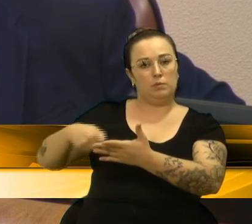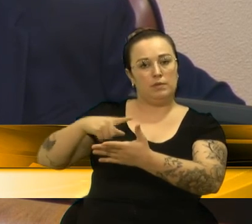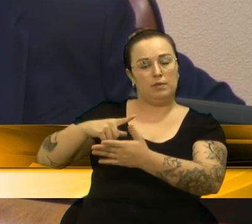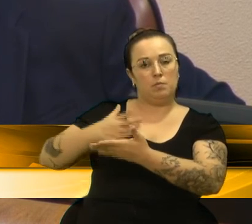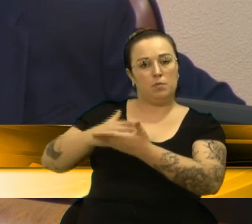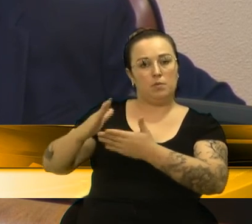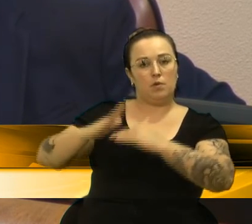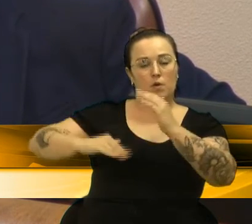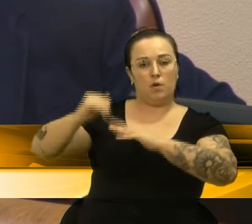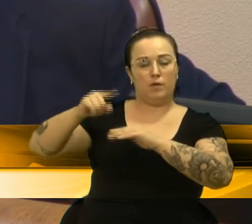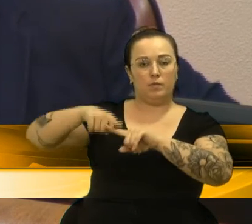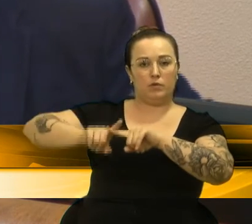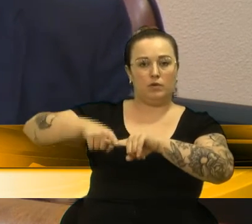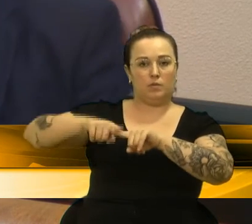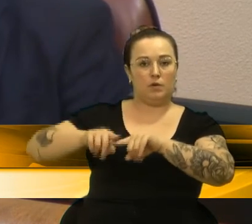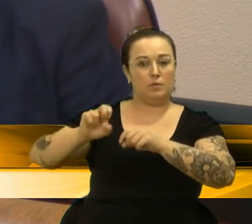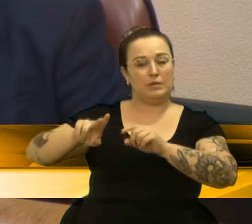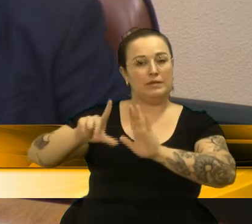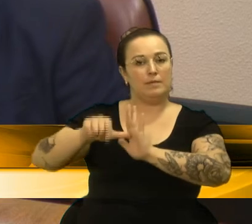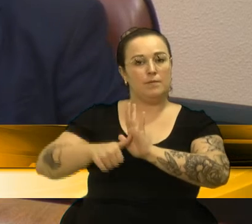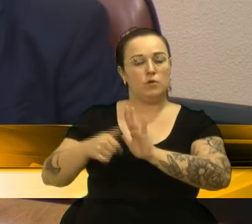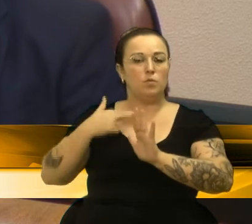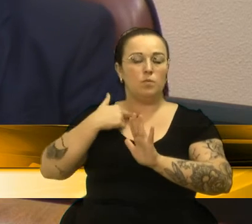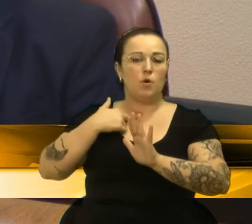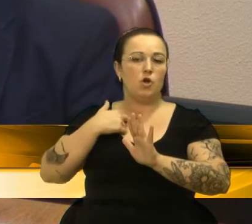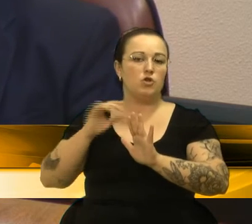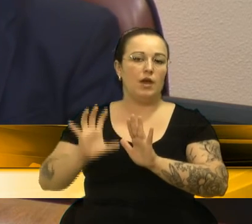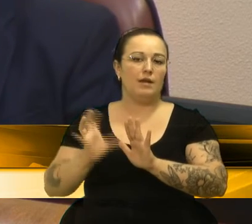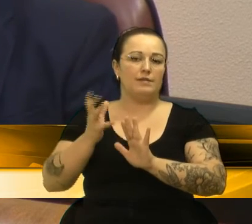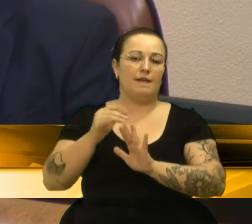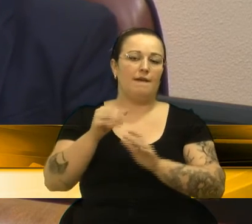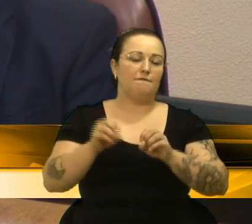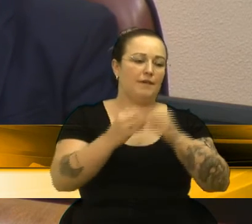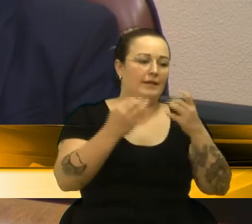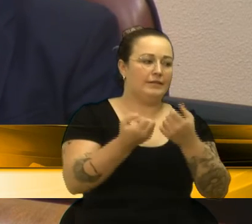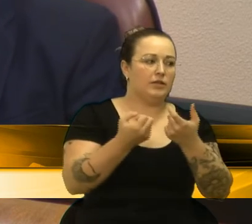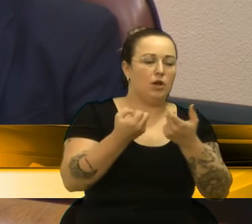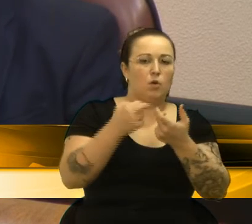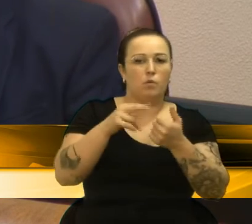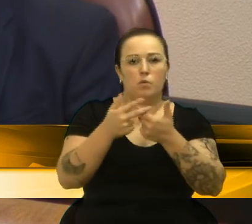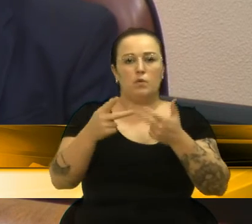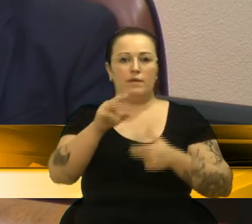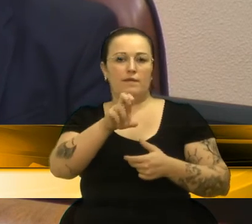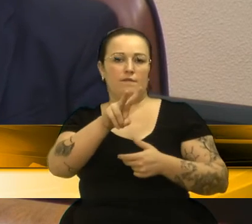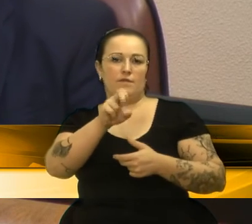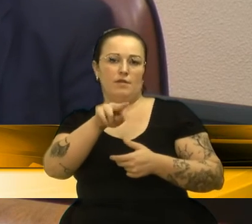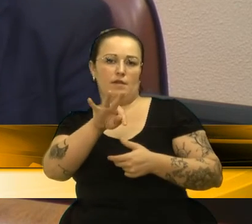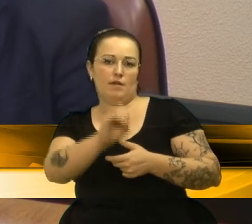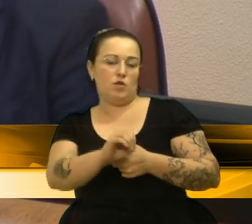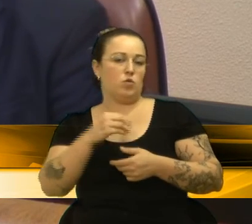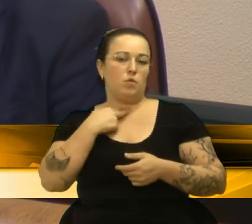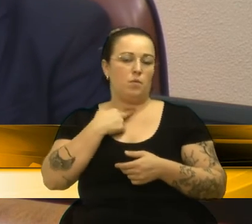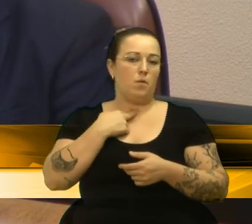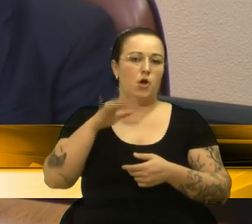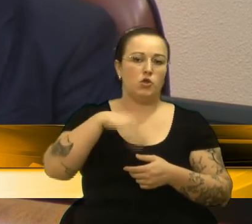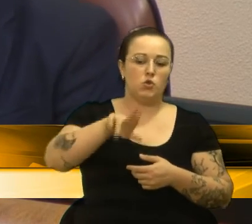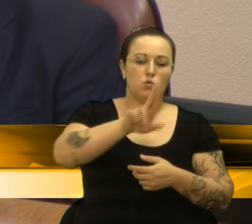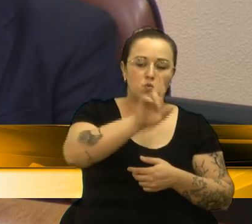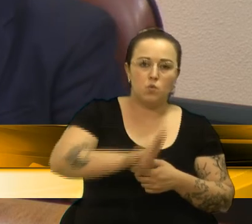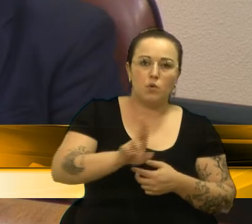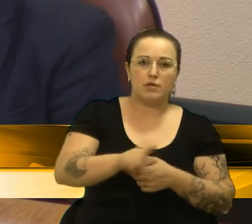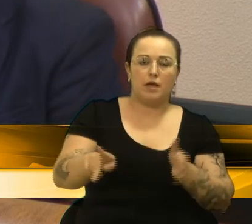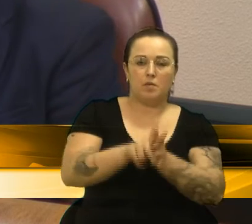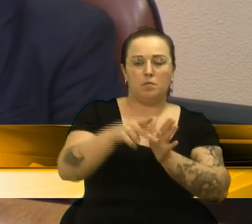inúmeros transtornos para eventos autorizados. Portanto, ao se fazer exceções de eventos por ter caráter de maior ou menor prestígio, não tendo até a data da